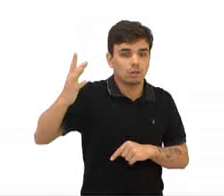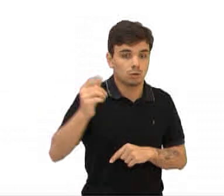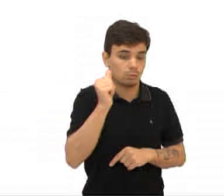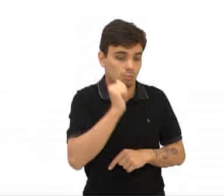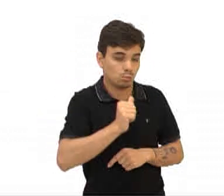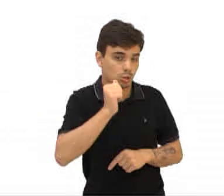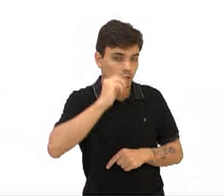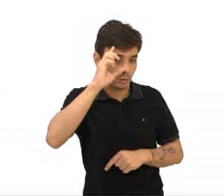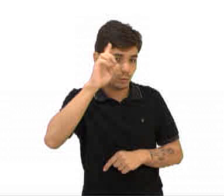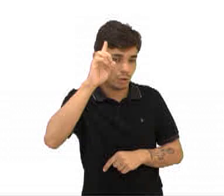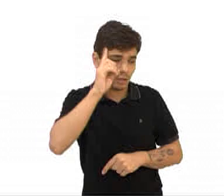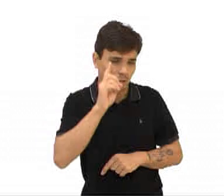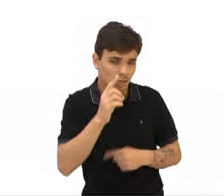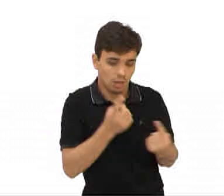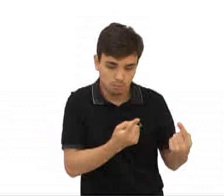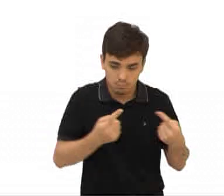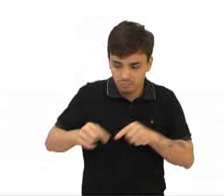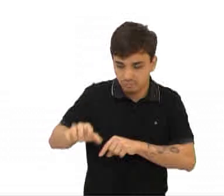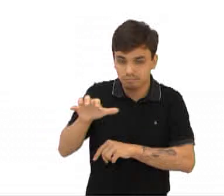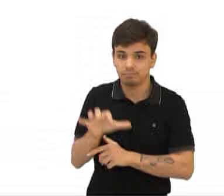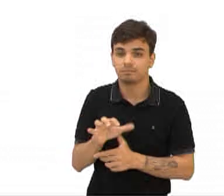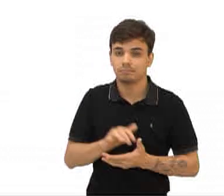mulheres são vítimas desta questão.